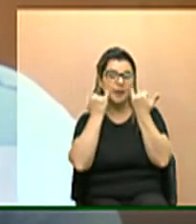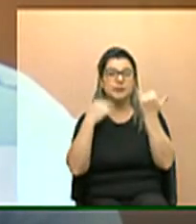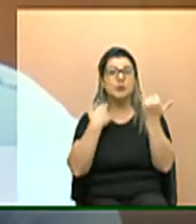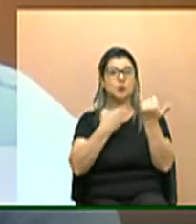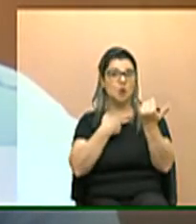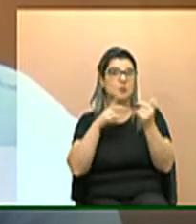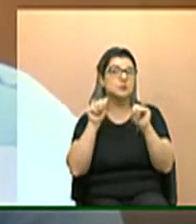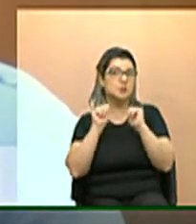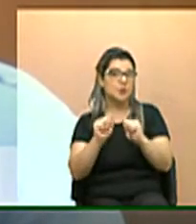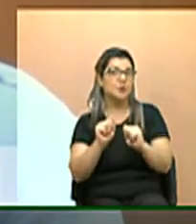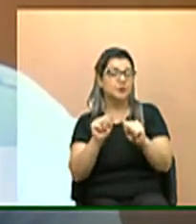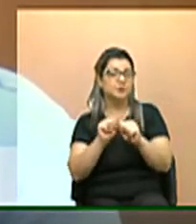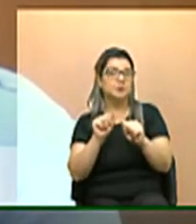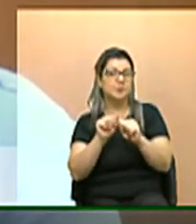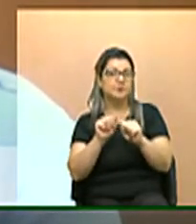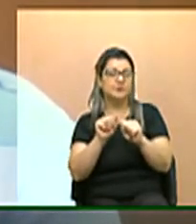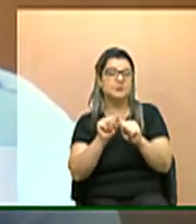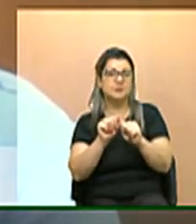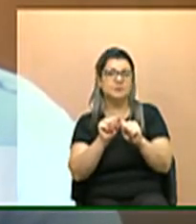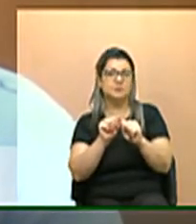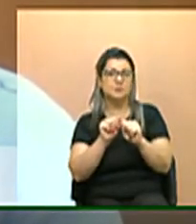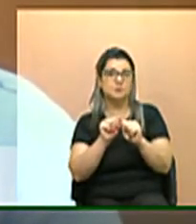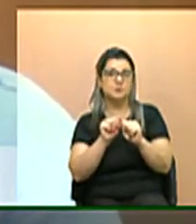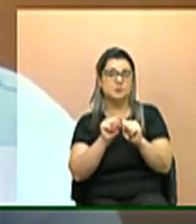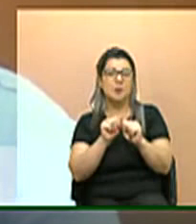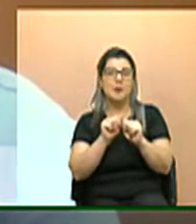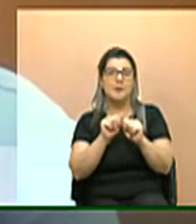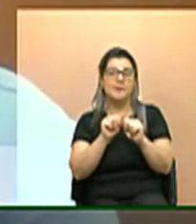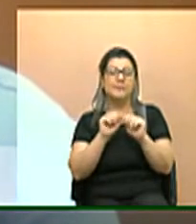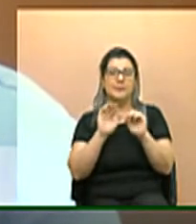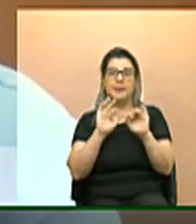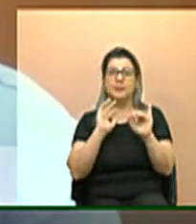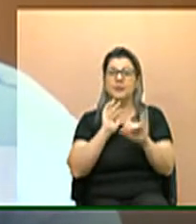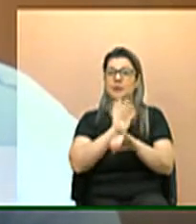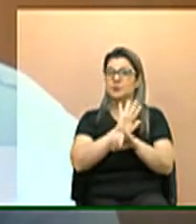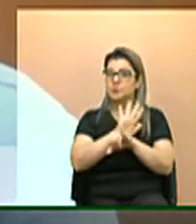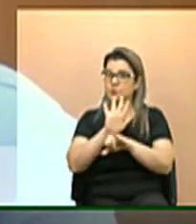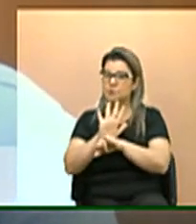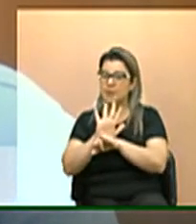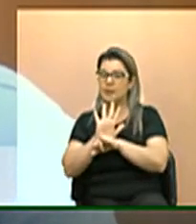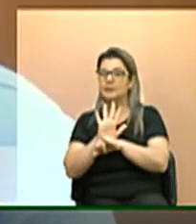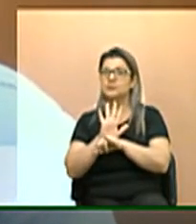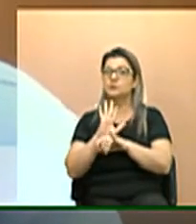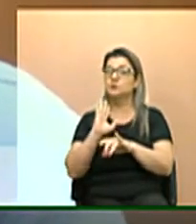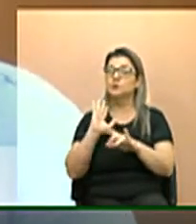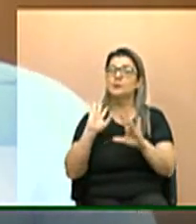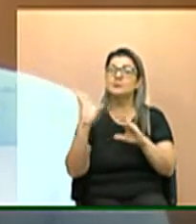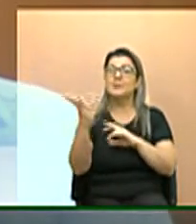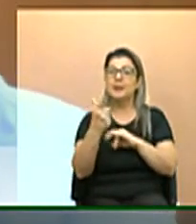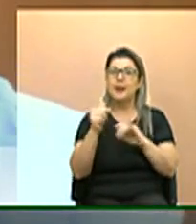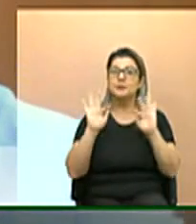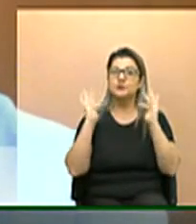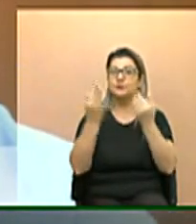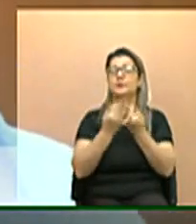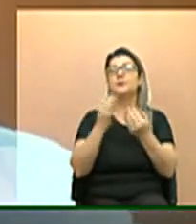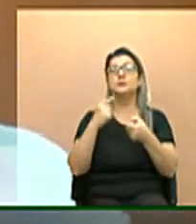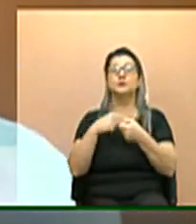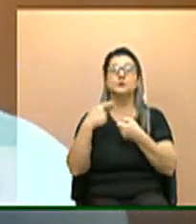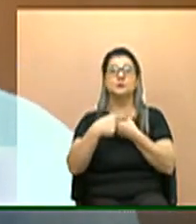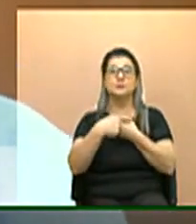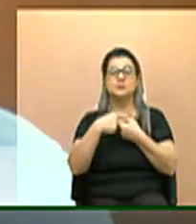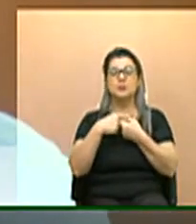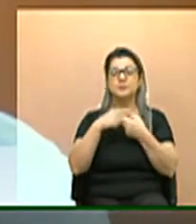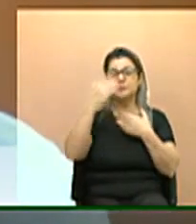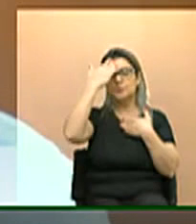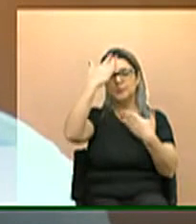cidadania e justiça social para com essas centenas ou milhares de famílias nesses municípios. Obrigado, presidente. Ok,